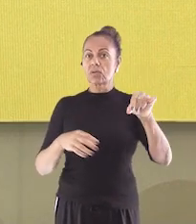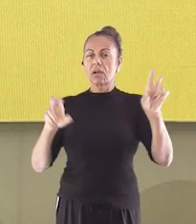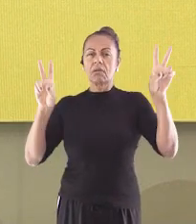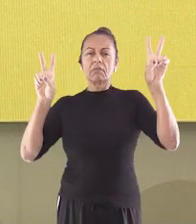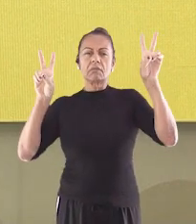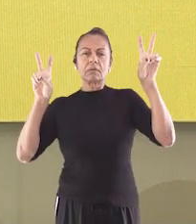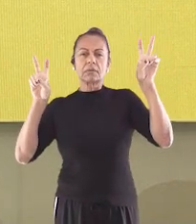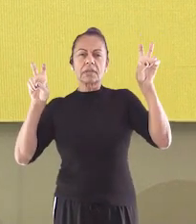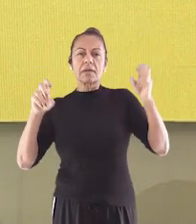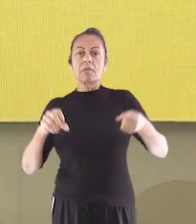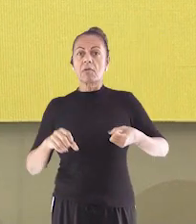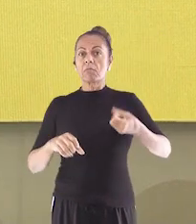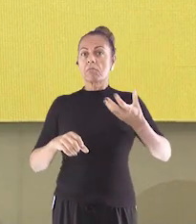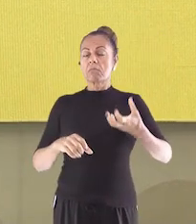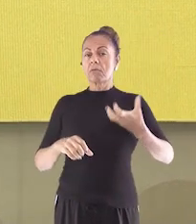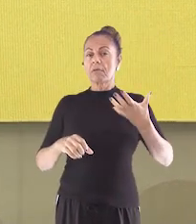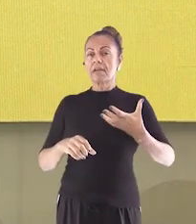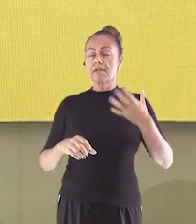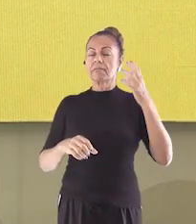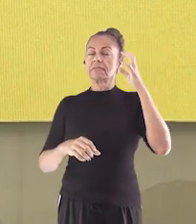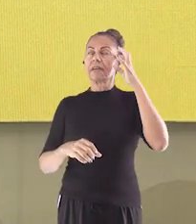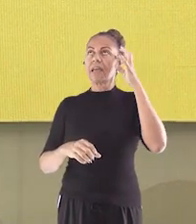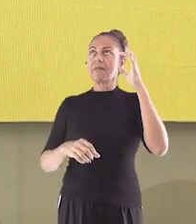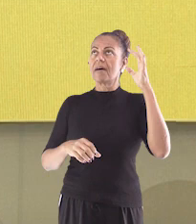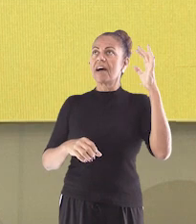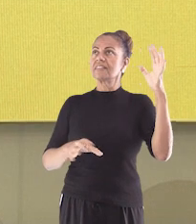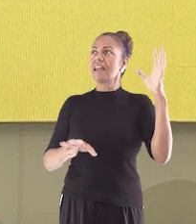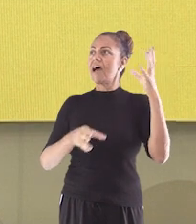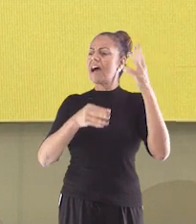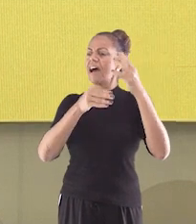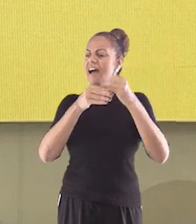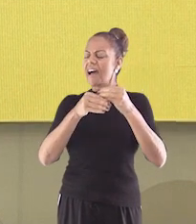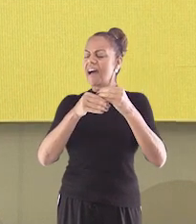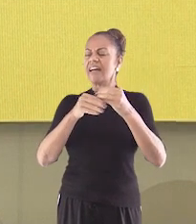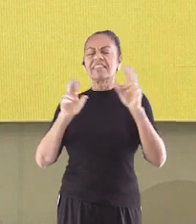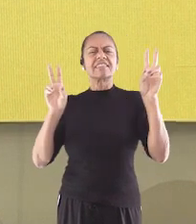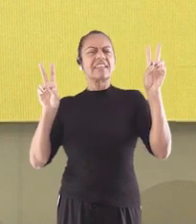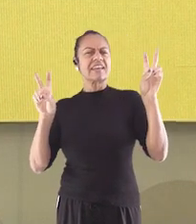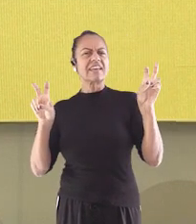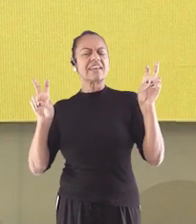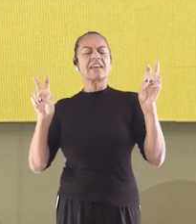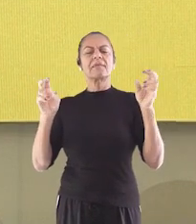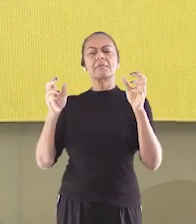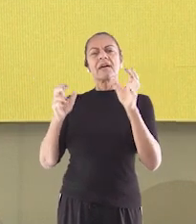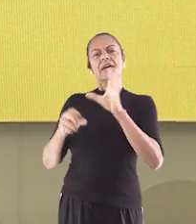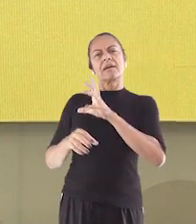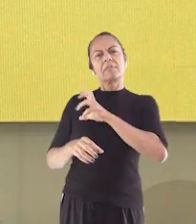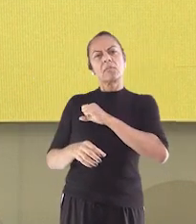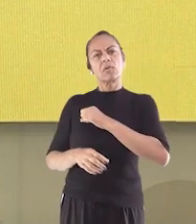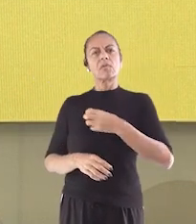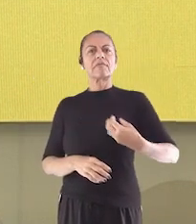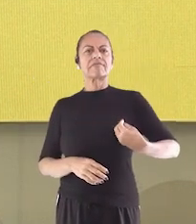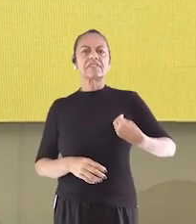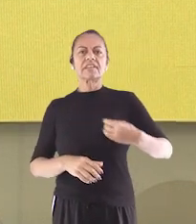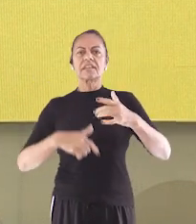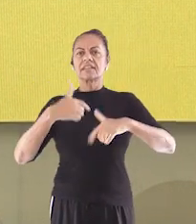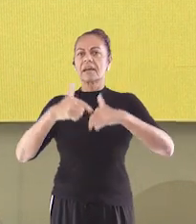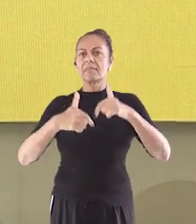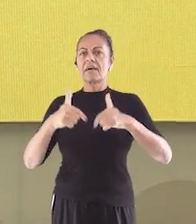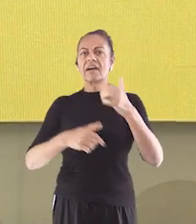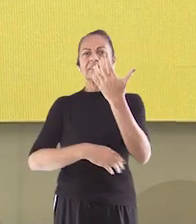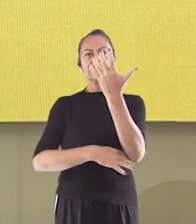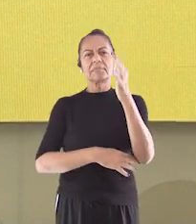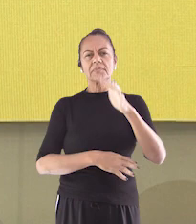assunto de sua preferência. Use a sua imaginação. Escolha um tema que você preferir. Amor,